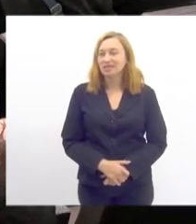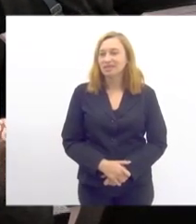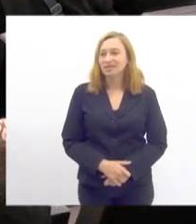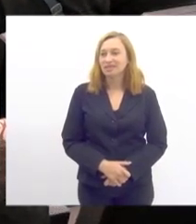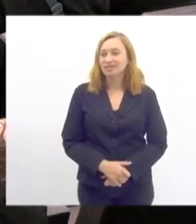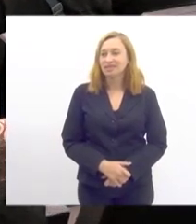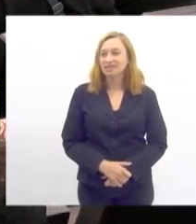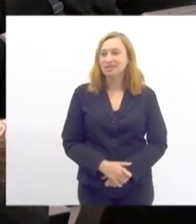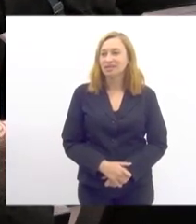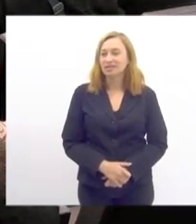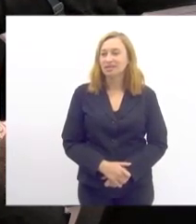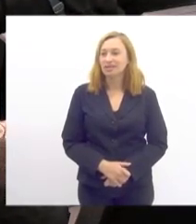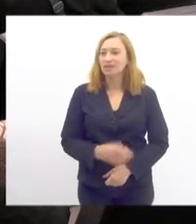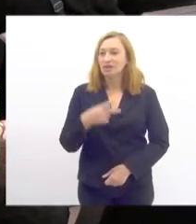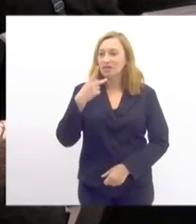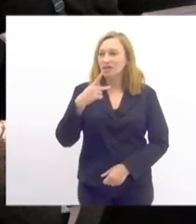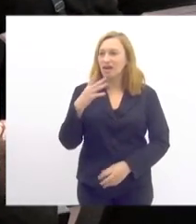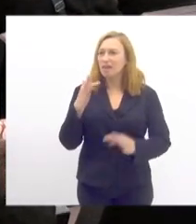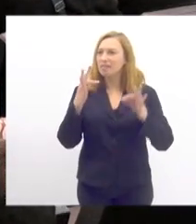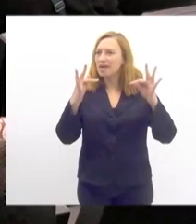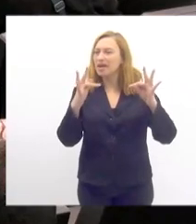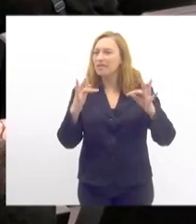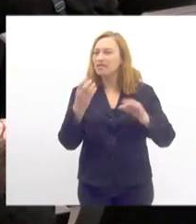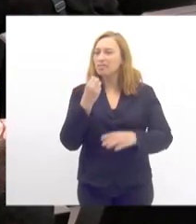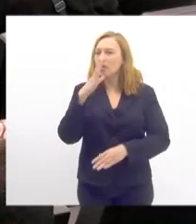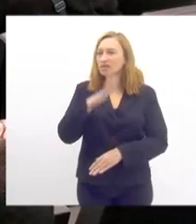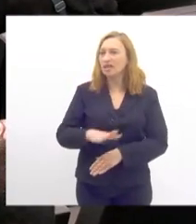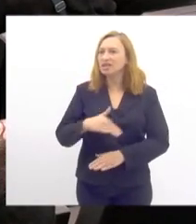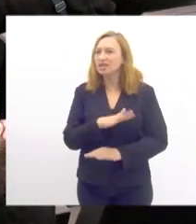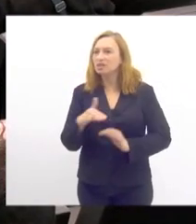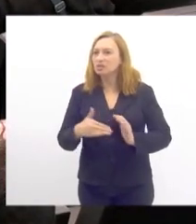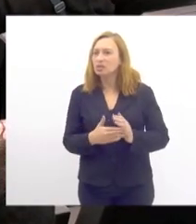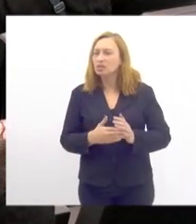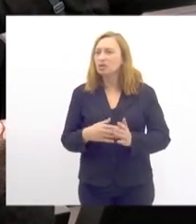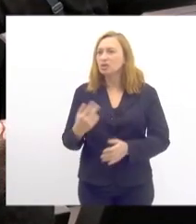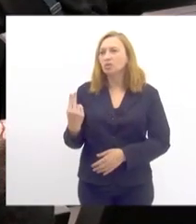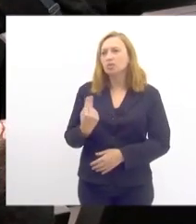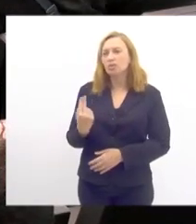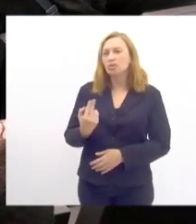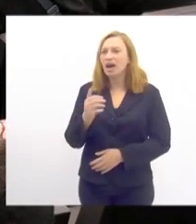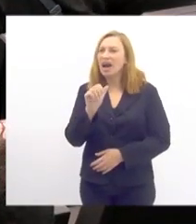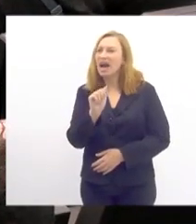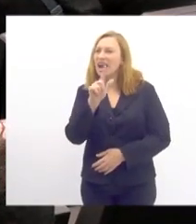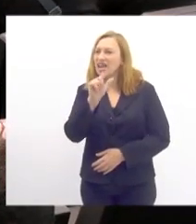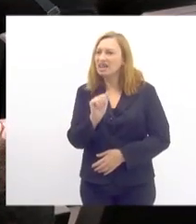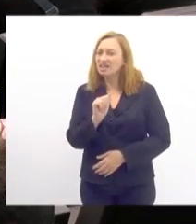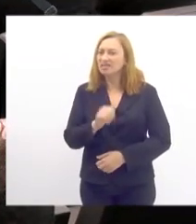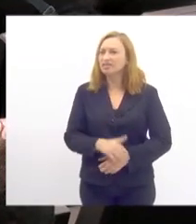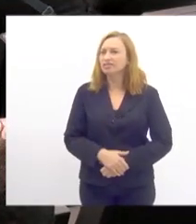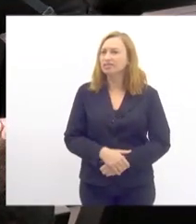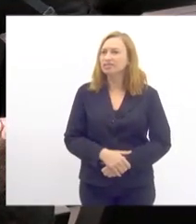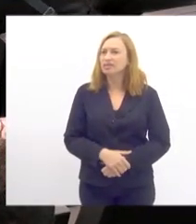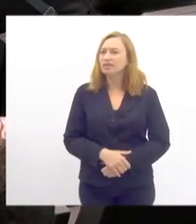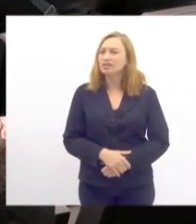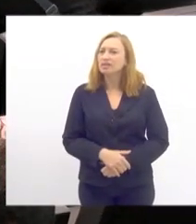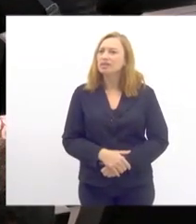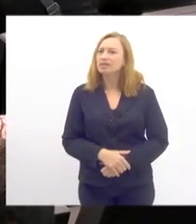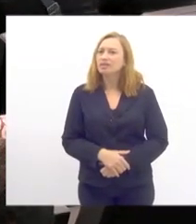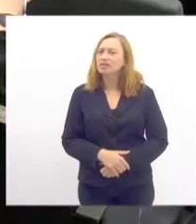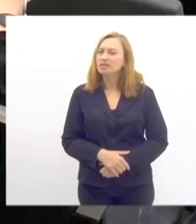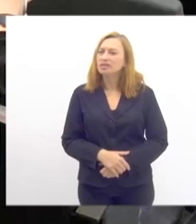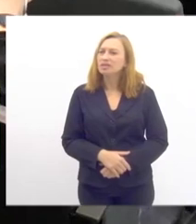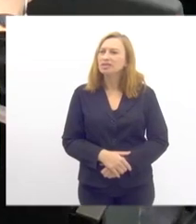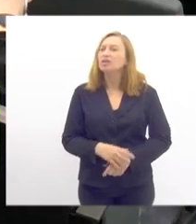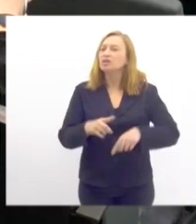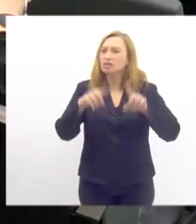Eu vou fazer um apontamento breve. Boa tarde a todos. Meu nome é Alan Madureira. Faço parte do Cidetran, sou